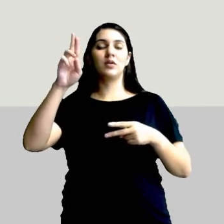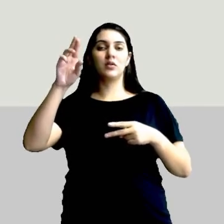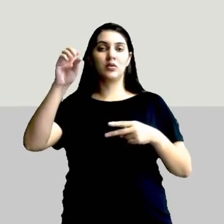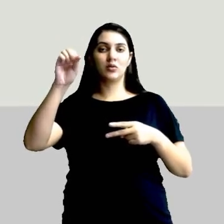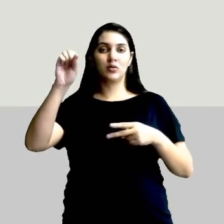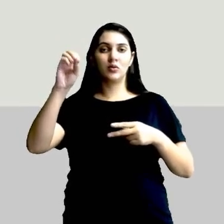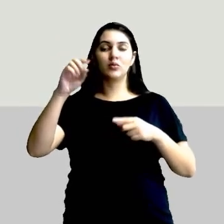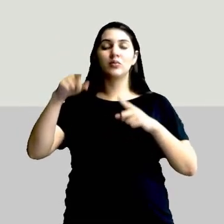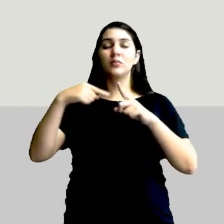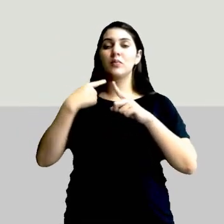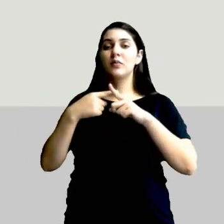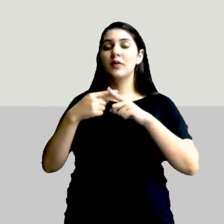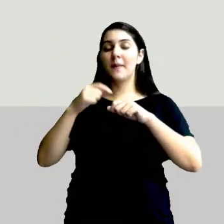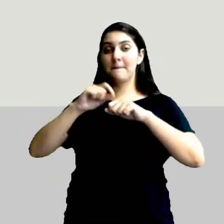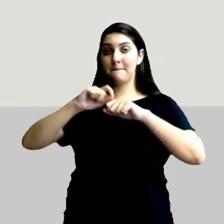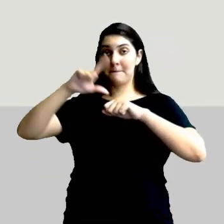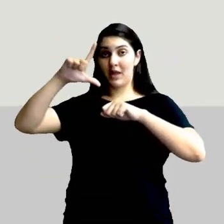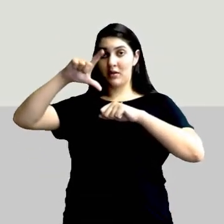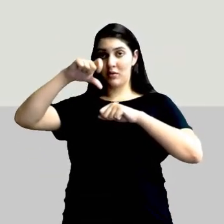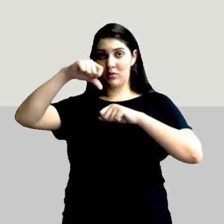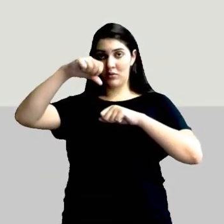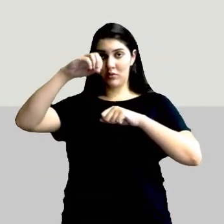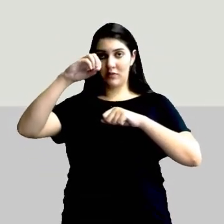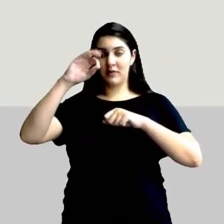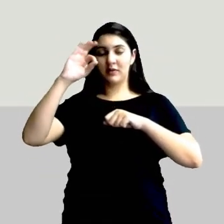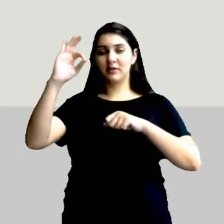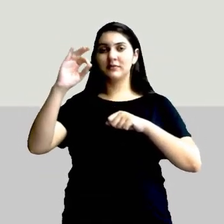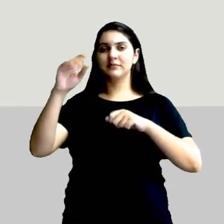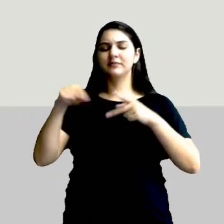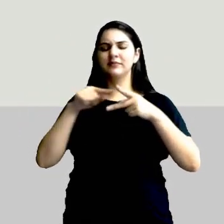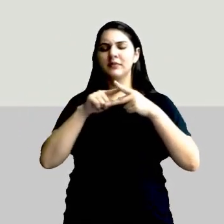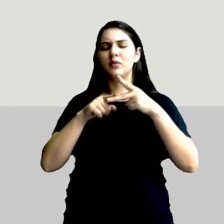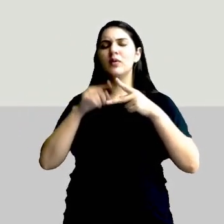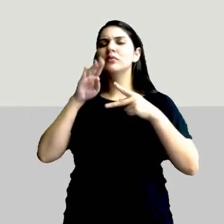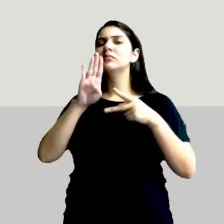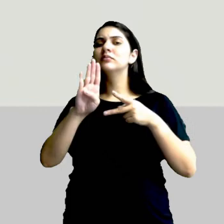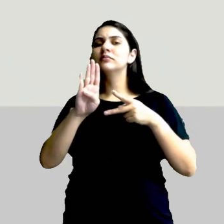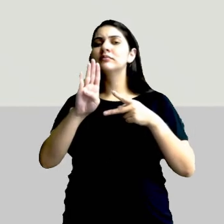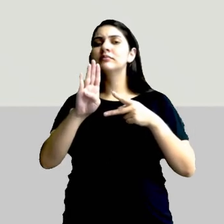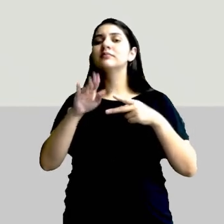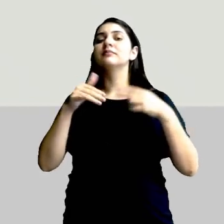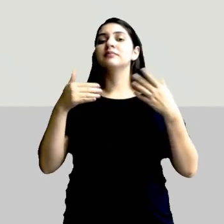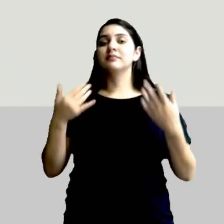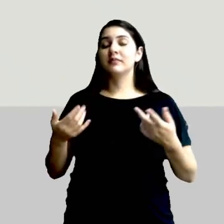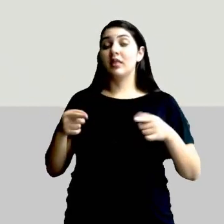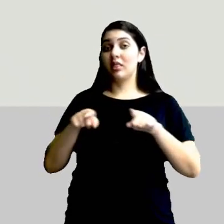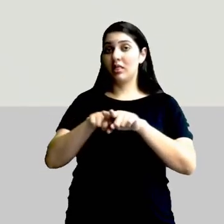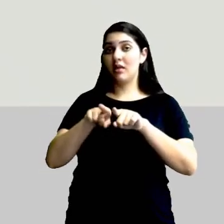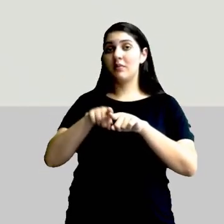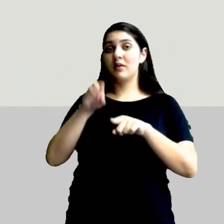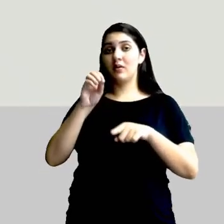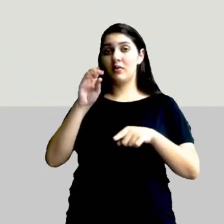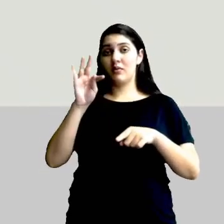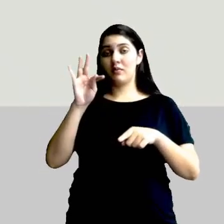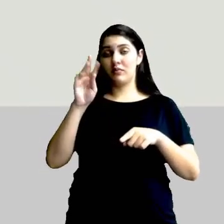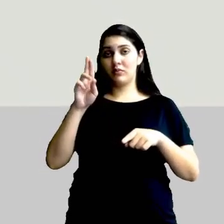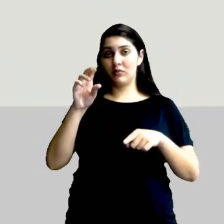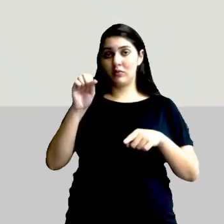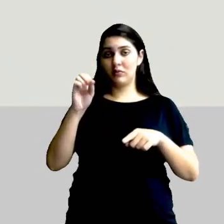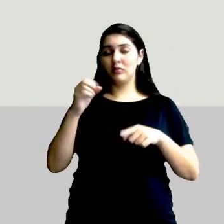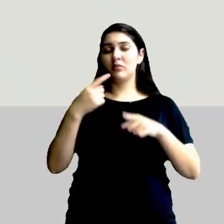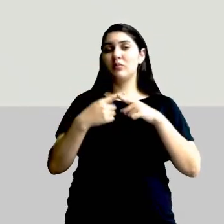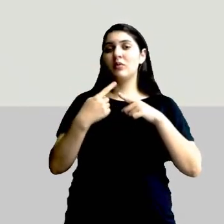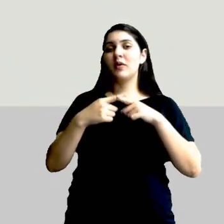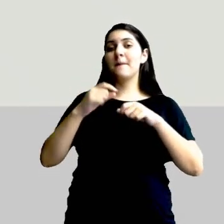obtuso, porque ele é maior que 90 graus. E o ângulo B? Isso mesmo, também é obtuso, porque